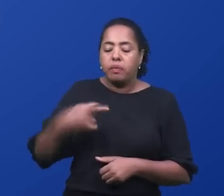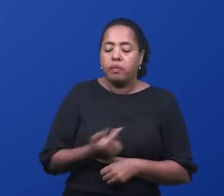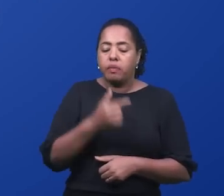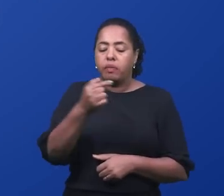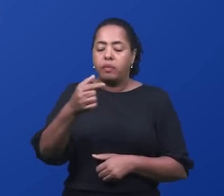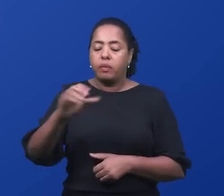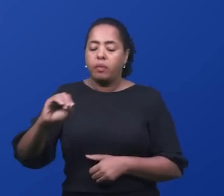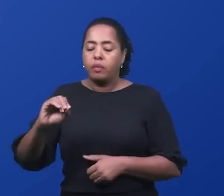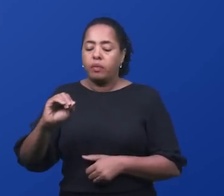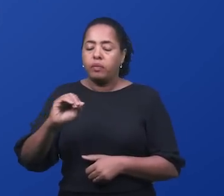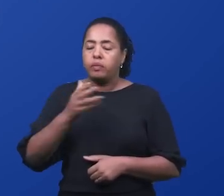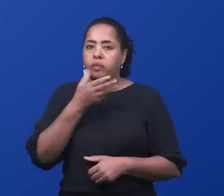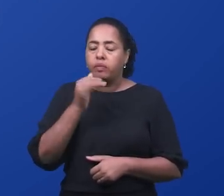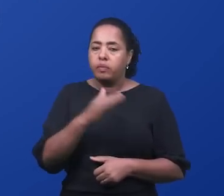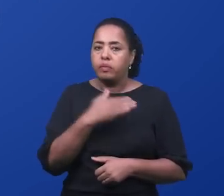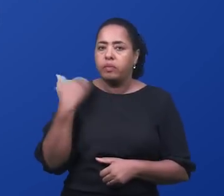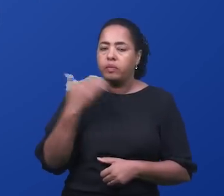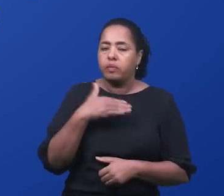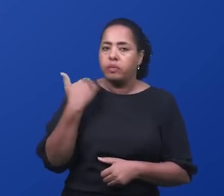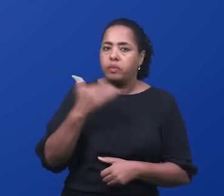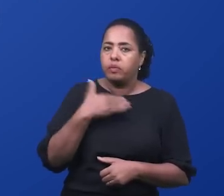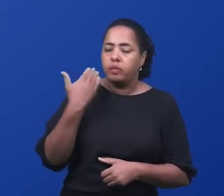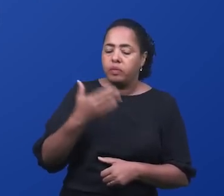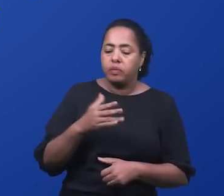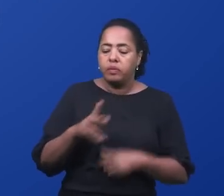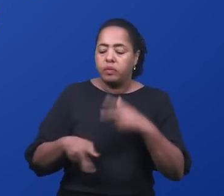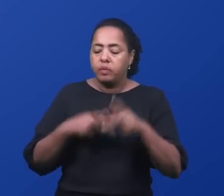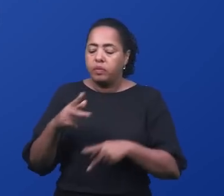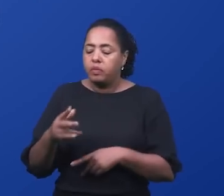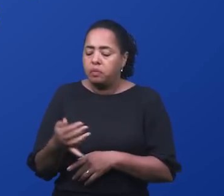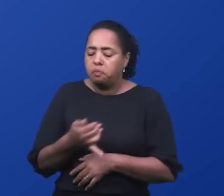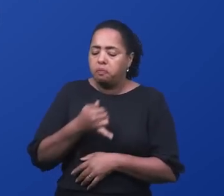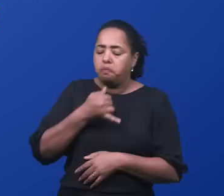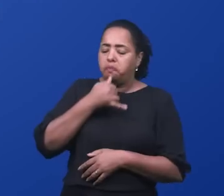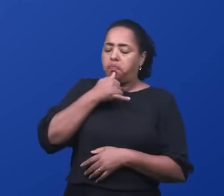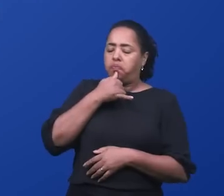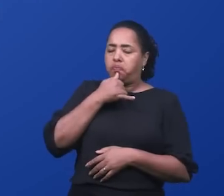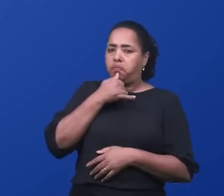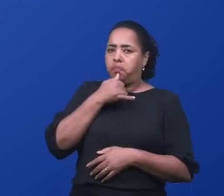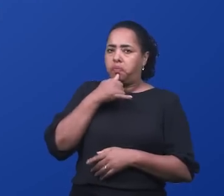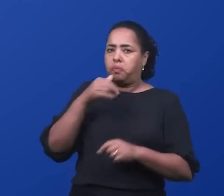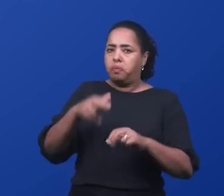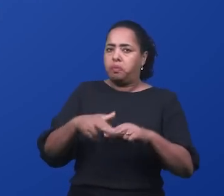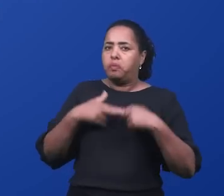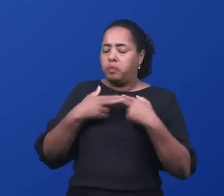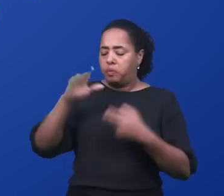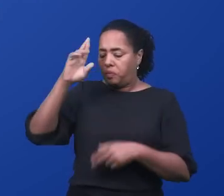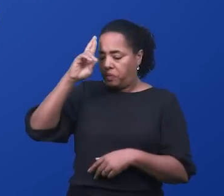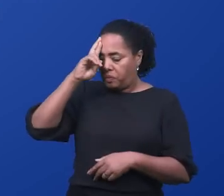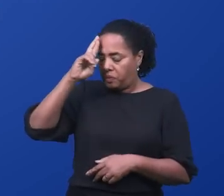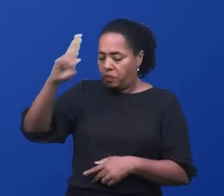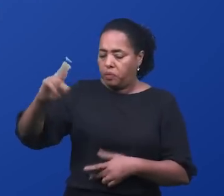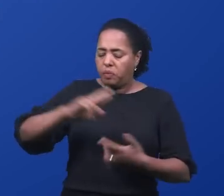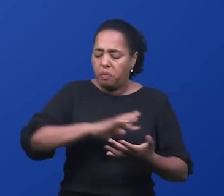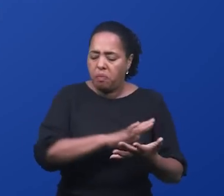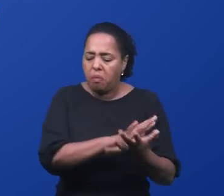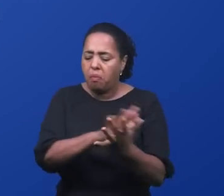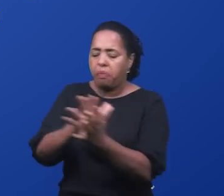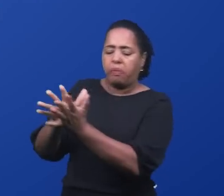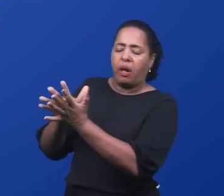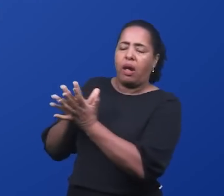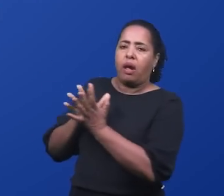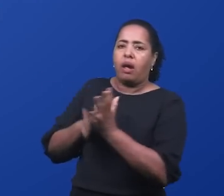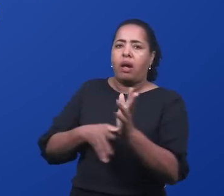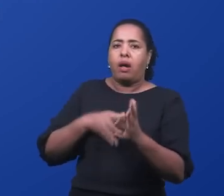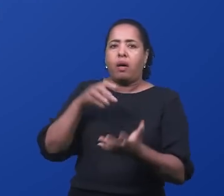50.070 homens. Então o povo se entristeceu, porquanto o Senhor fizera tão grande estrago